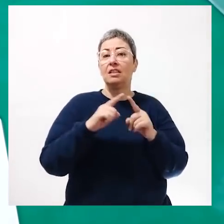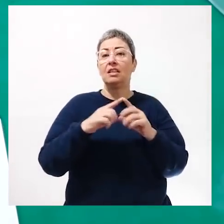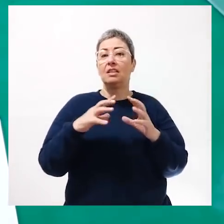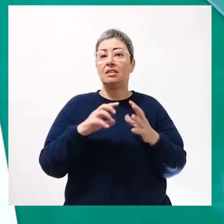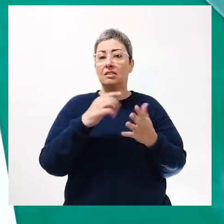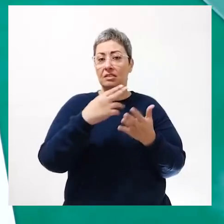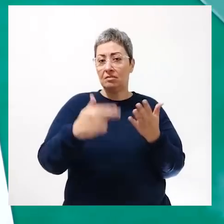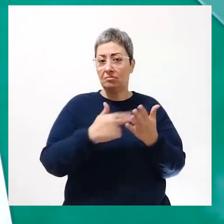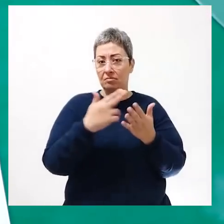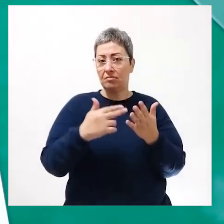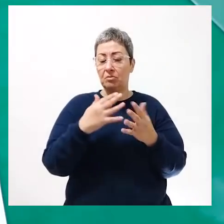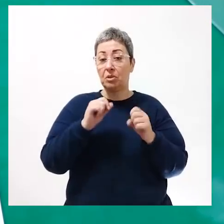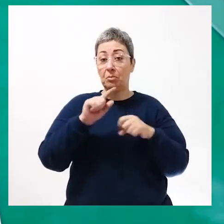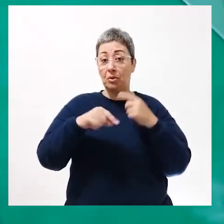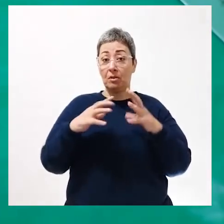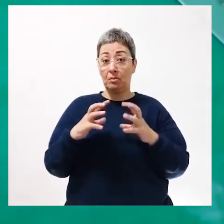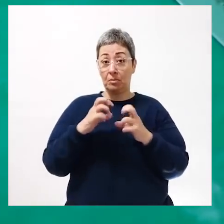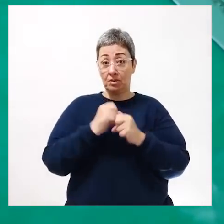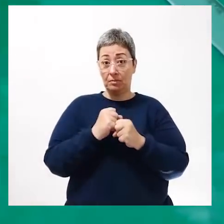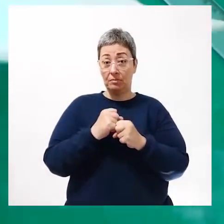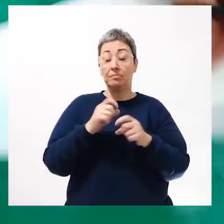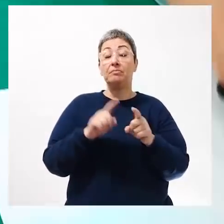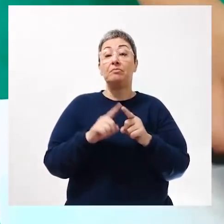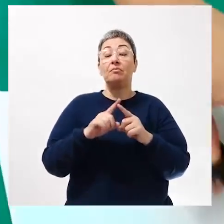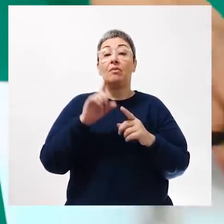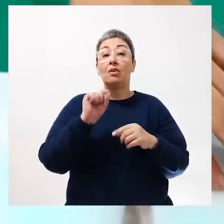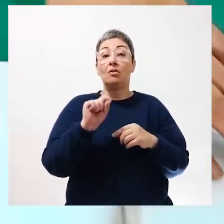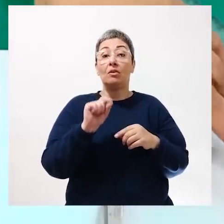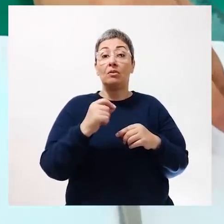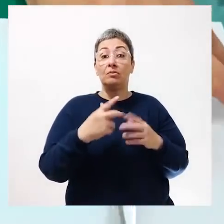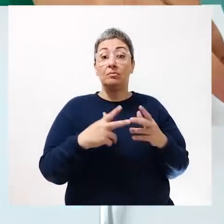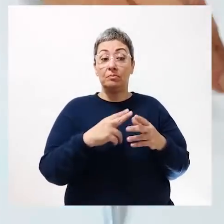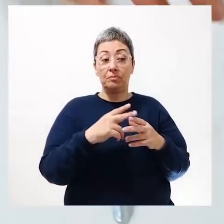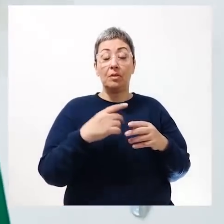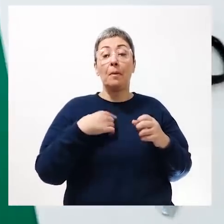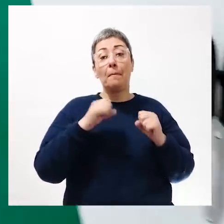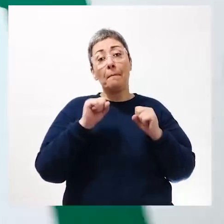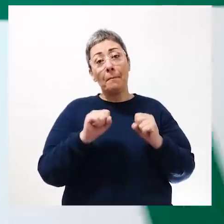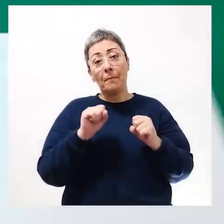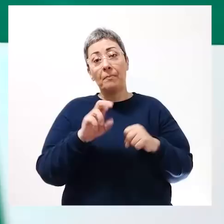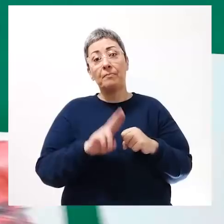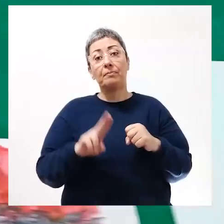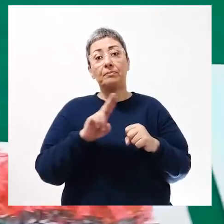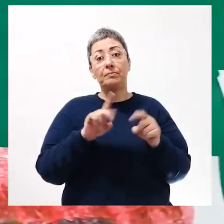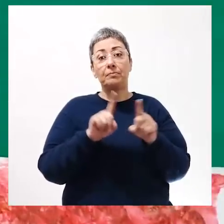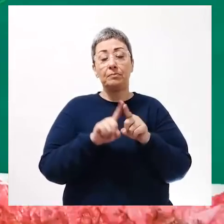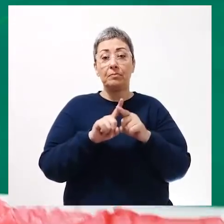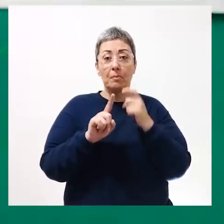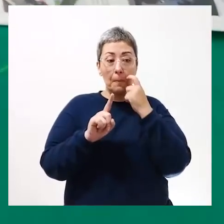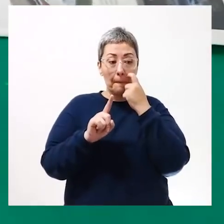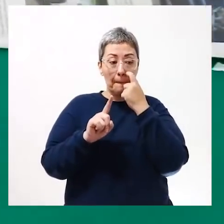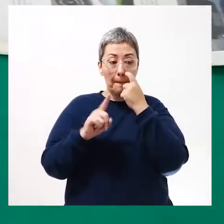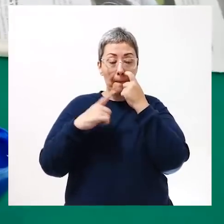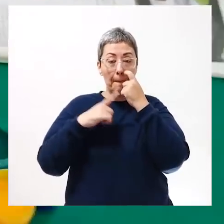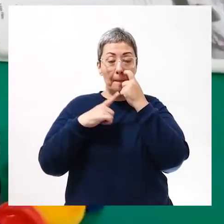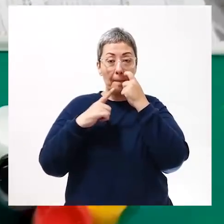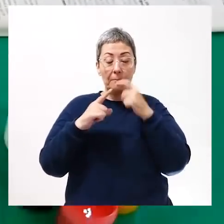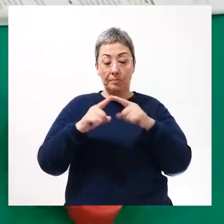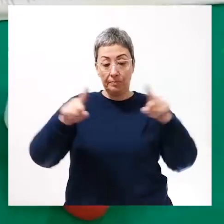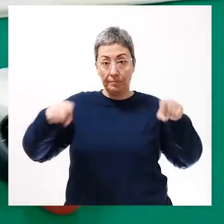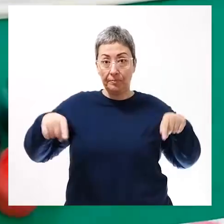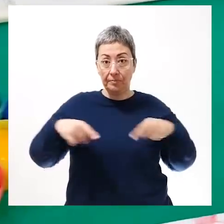gente poder amassar essa folha, tá bom? Então, eu tirei aqui. Nós podemos utilizar também